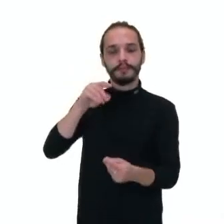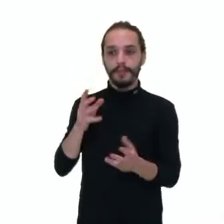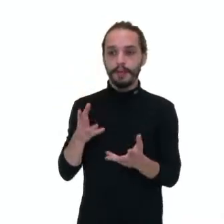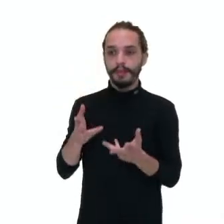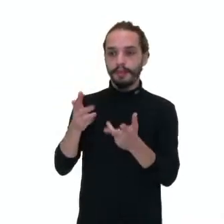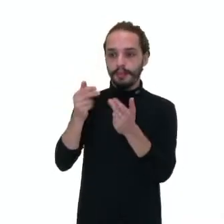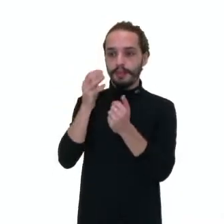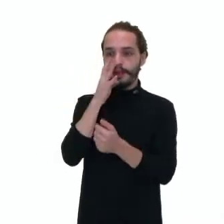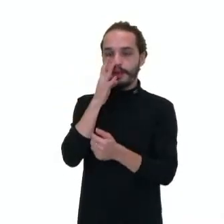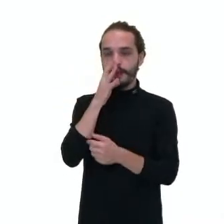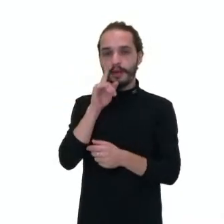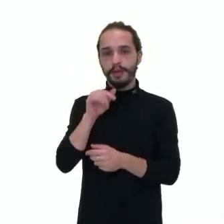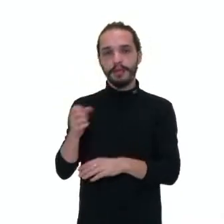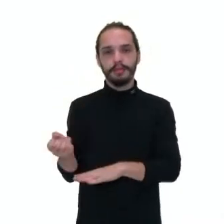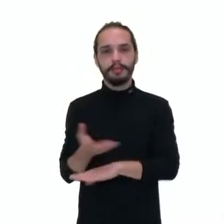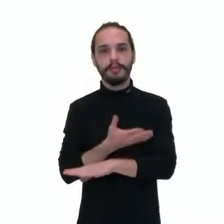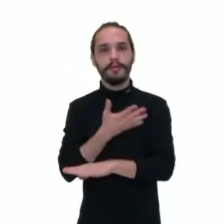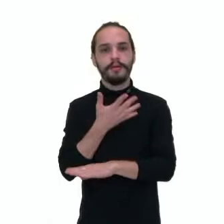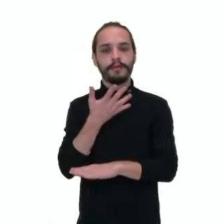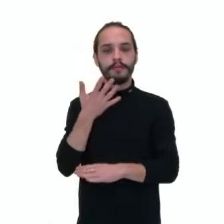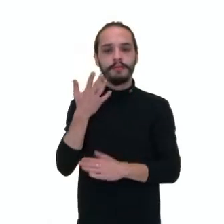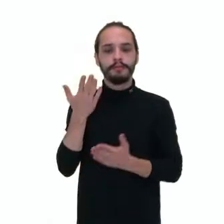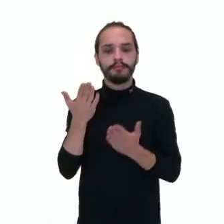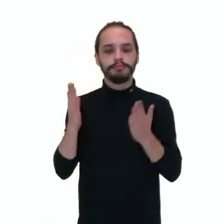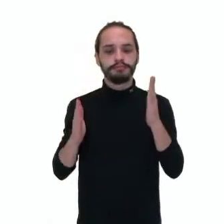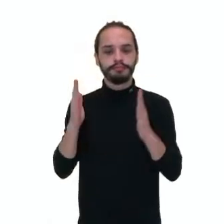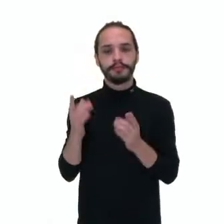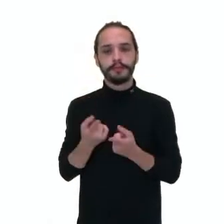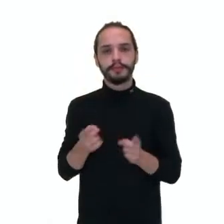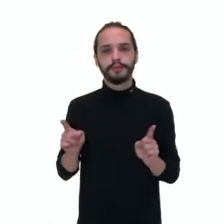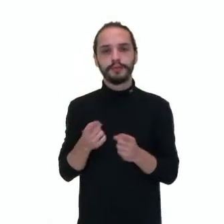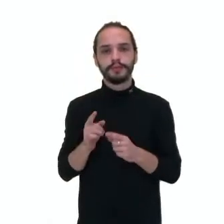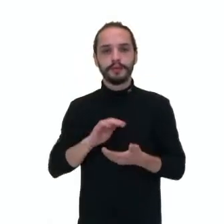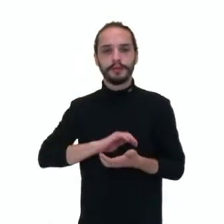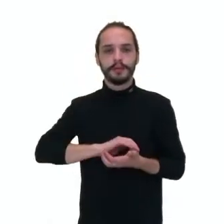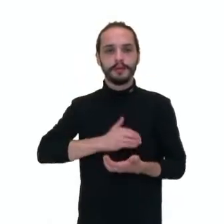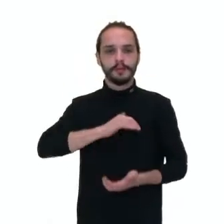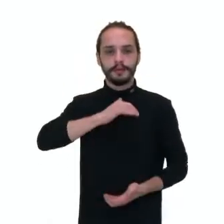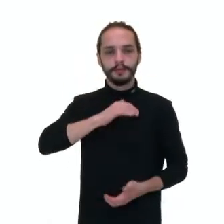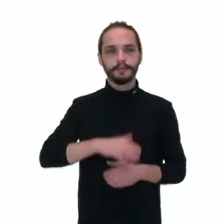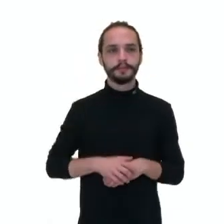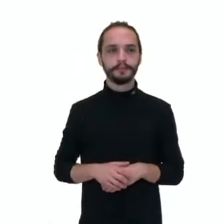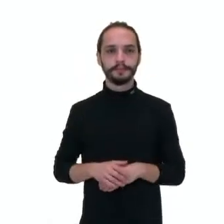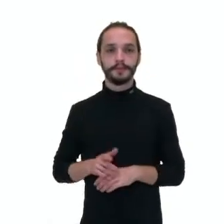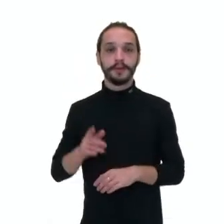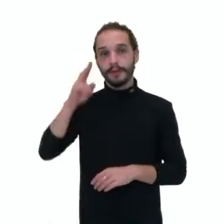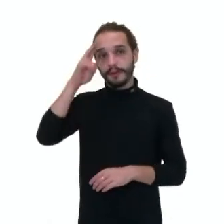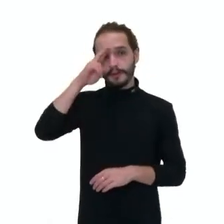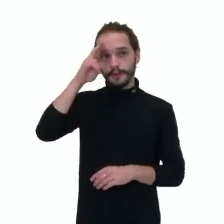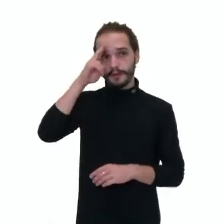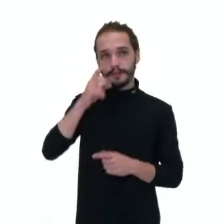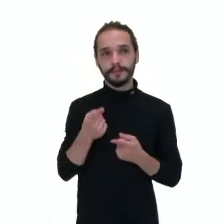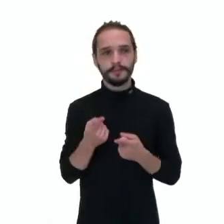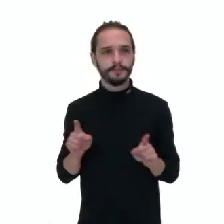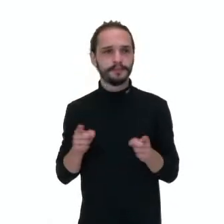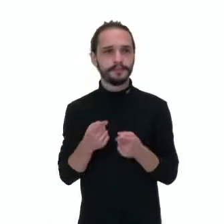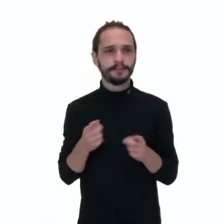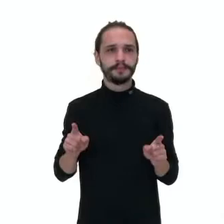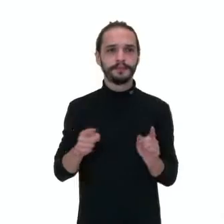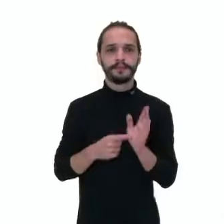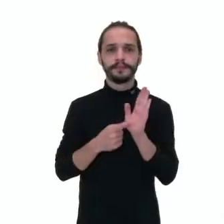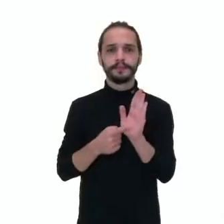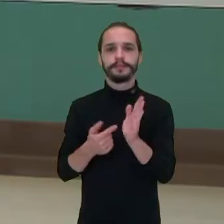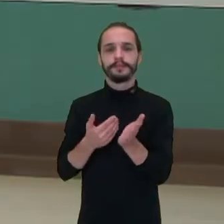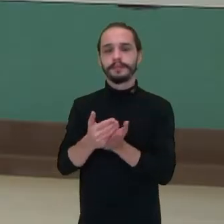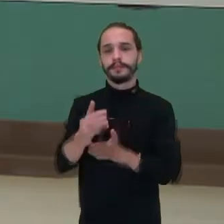uma inovação dentro daquela música que nós tínhamos como renascentista. Então nós temos o período da história da música, que vai ser com o aparecimento da ópera.